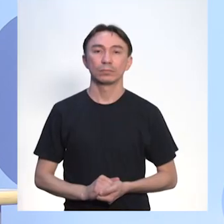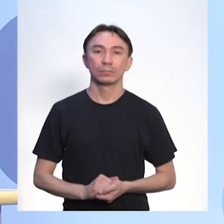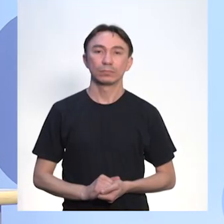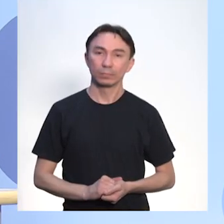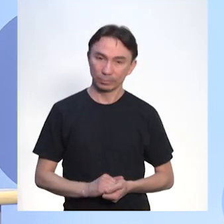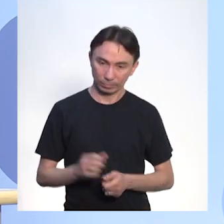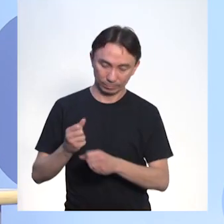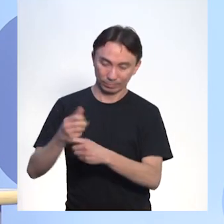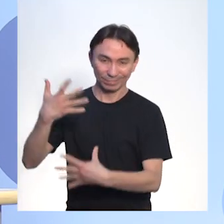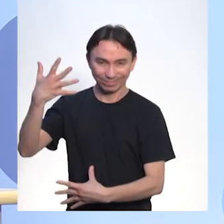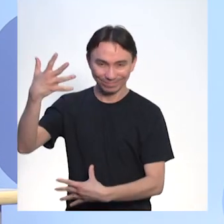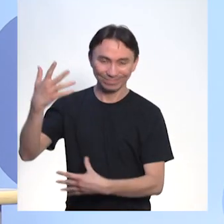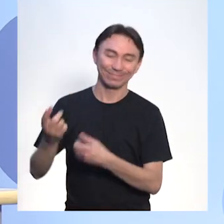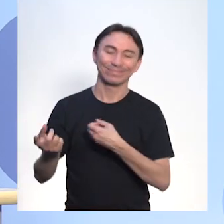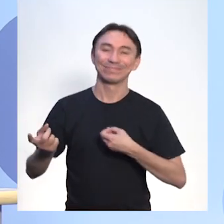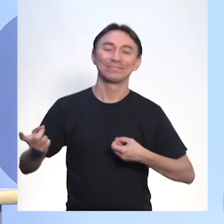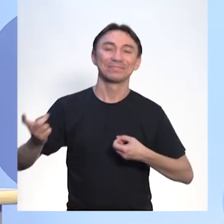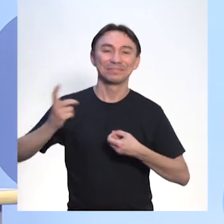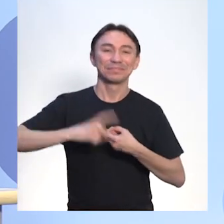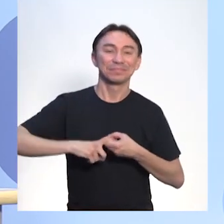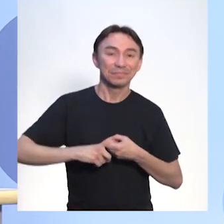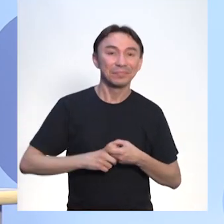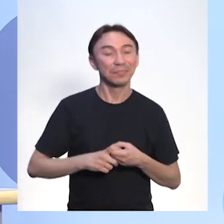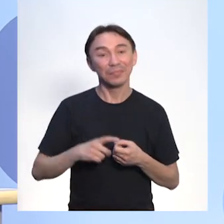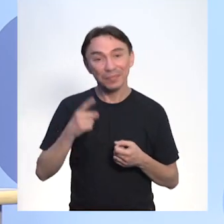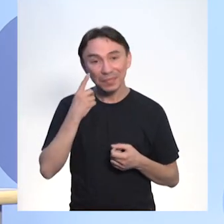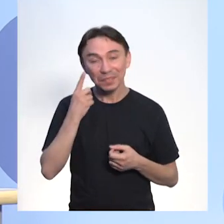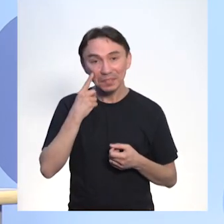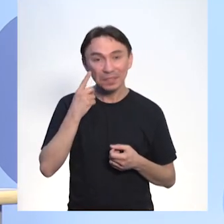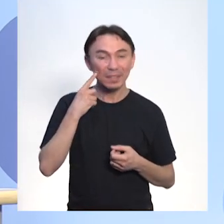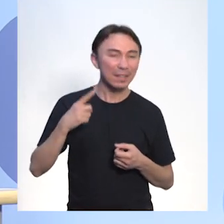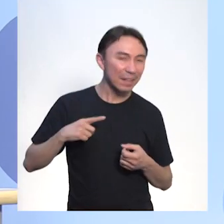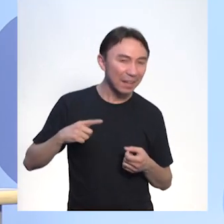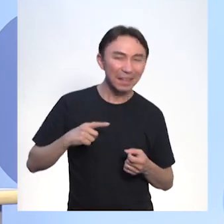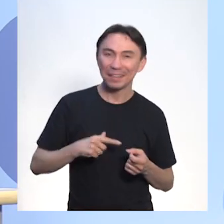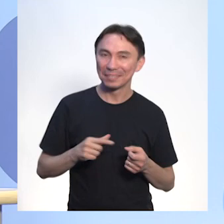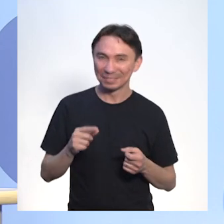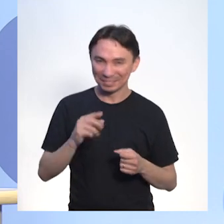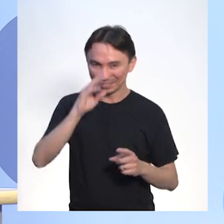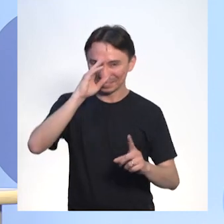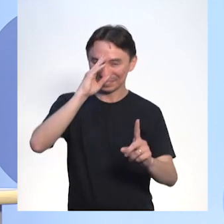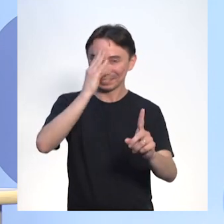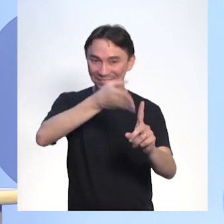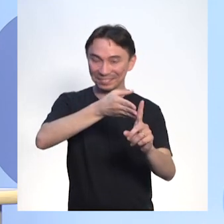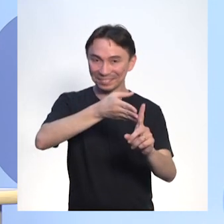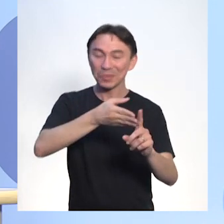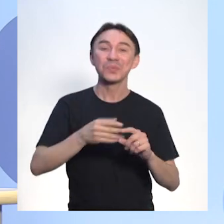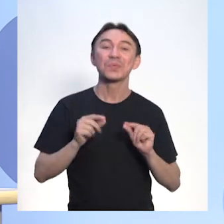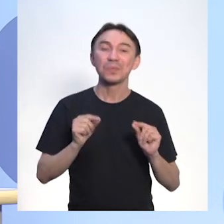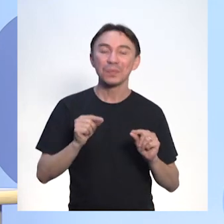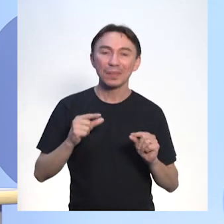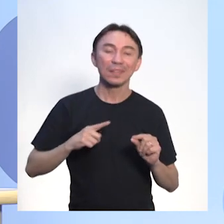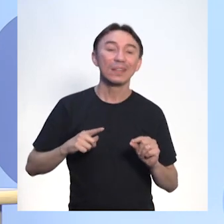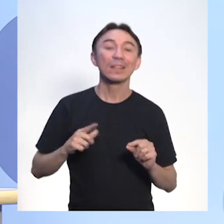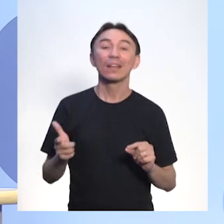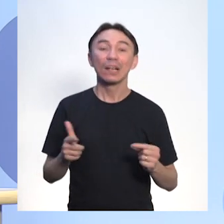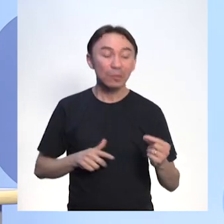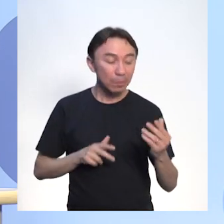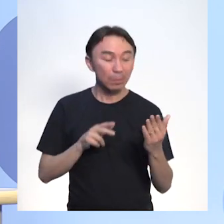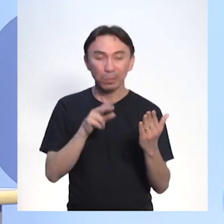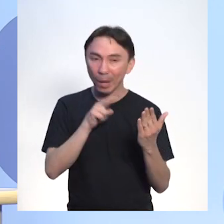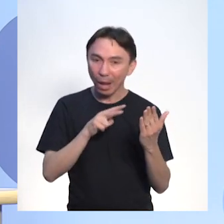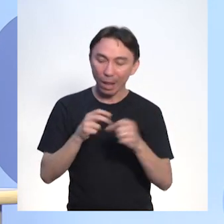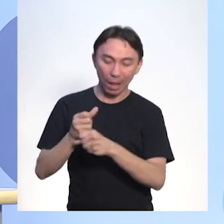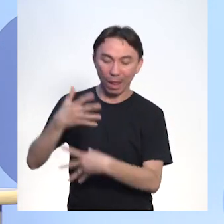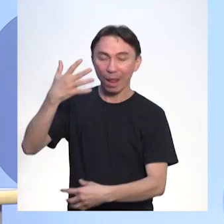Voltamos para a interação. O prof. vai voltar lá para o slide dos objetivos. O professor está acompanhando aqui nos slides e os profs